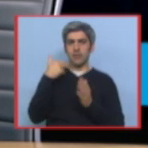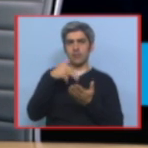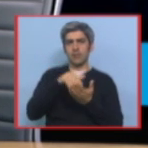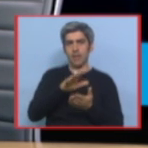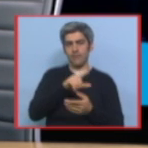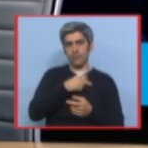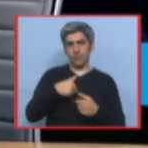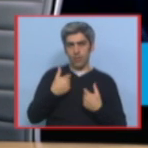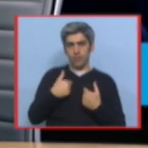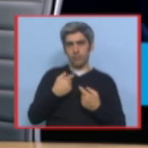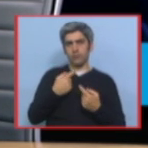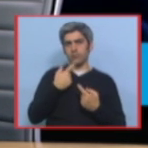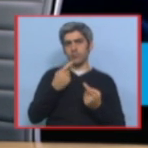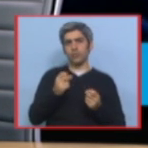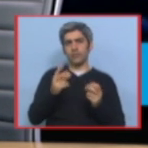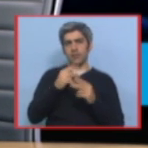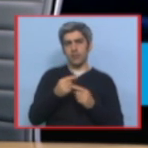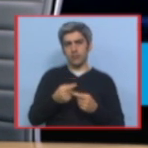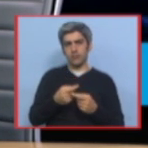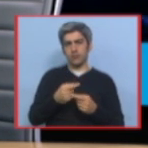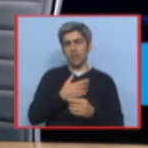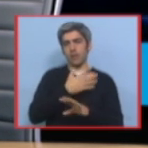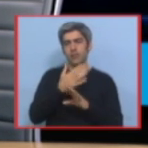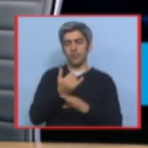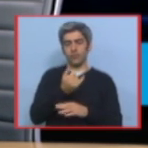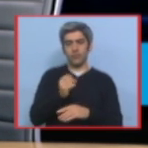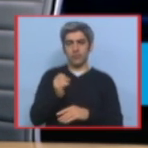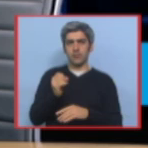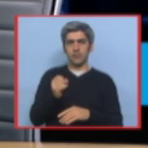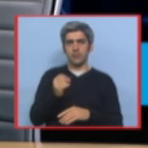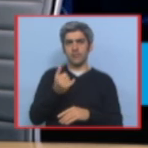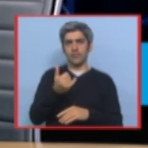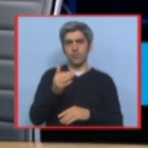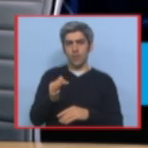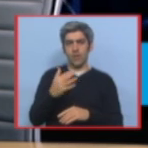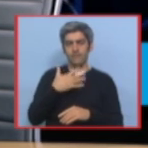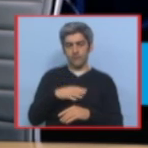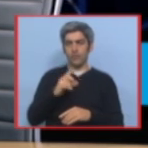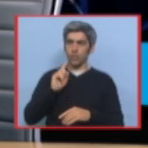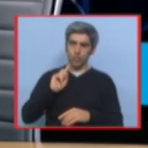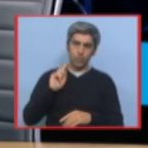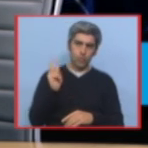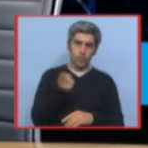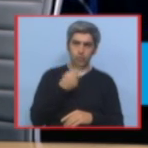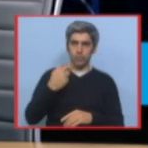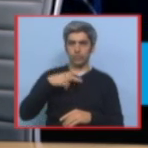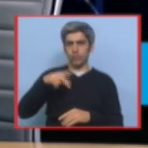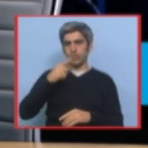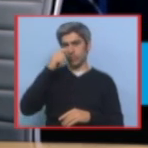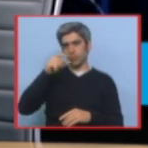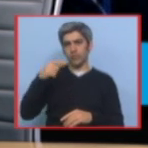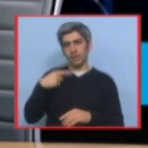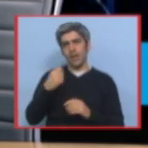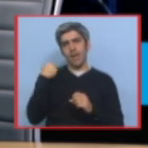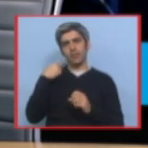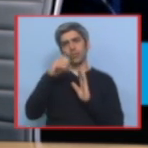ele, aliás, que deu essa novidade que até 2024 queria que todos os portugueses tivessem uma casa